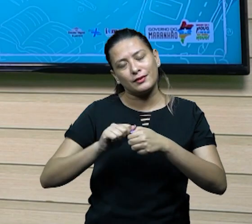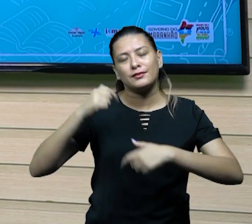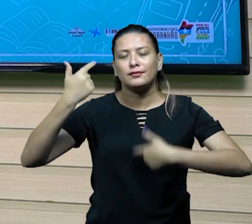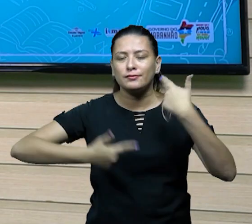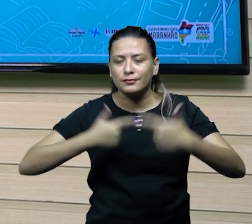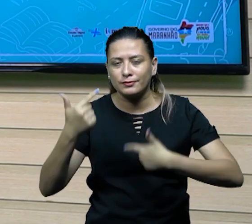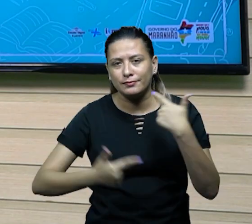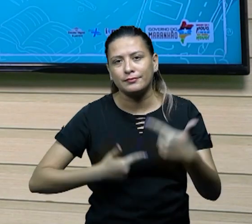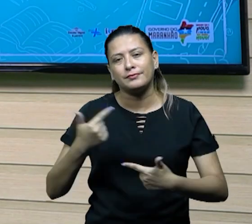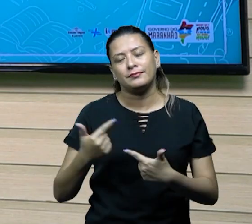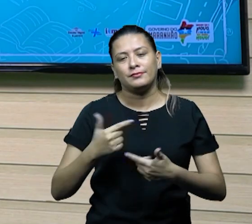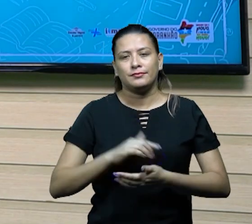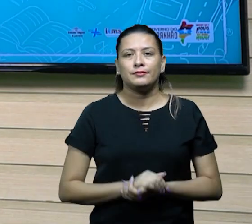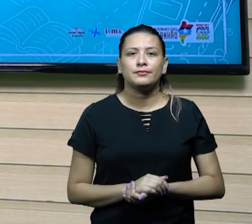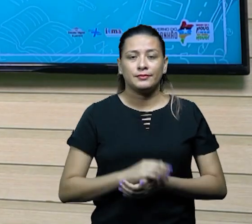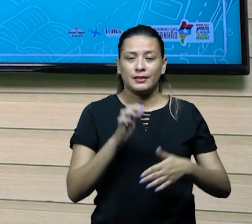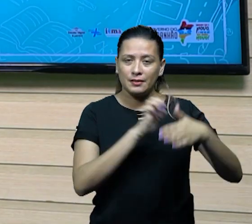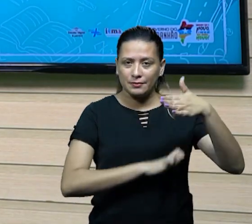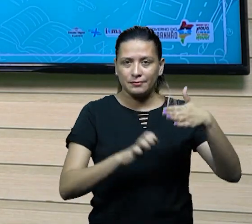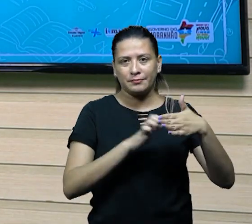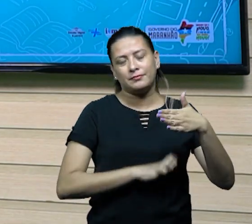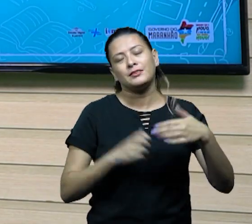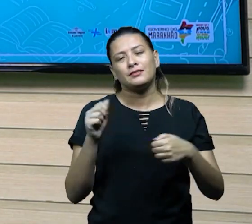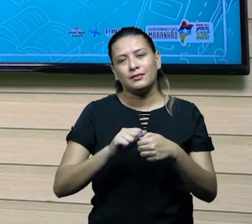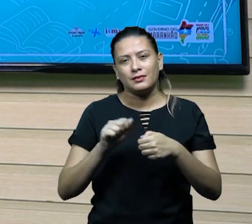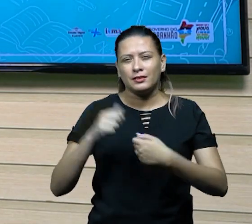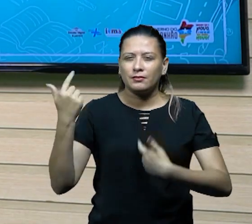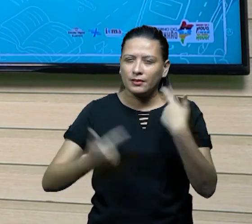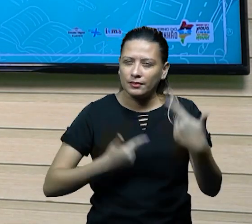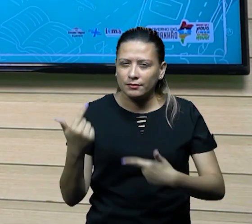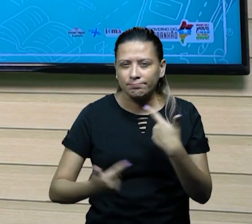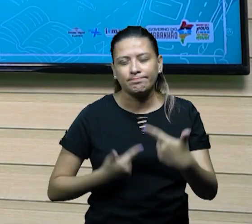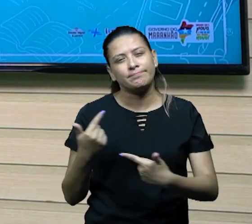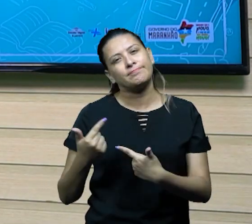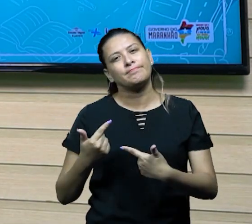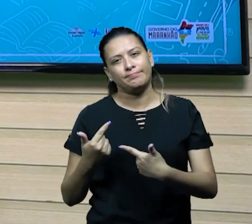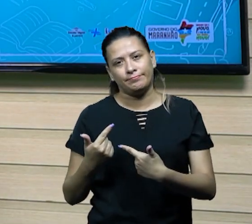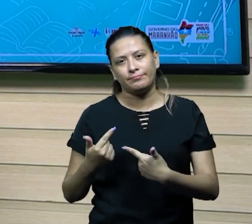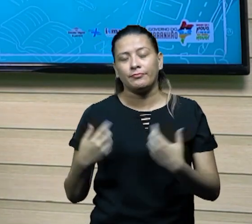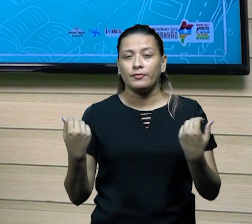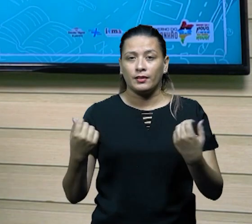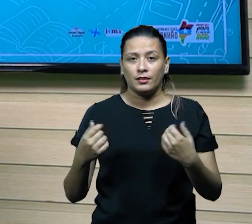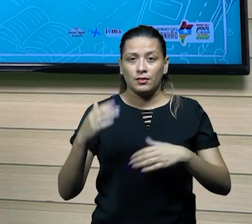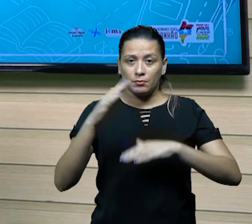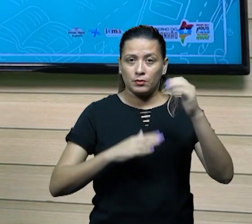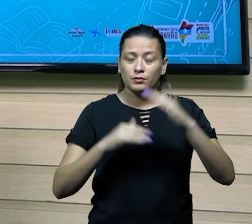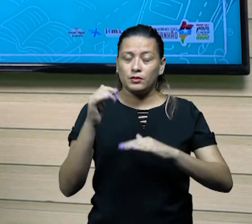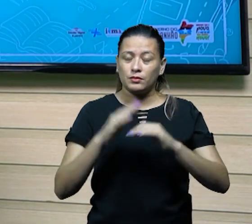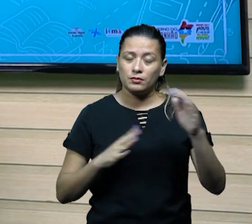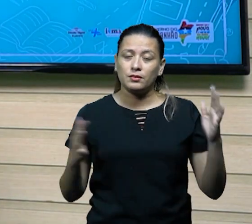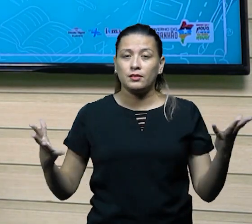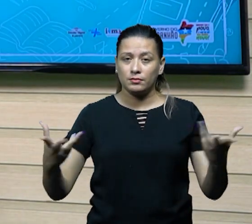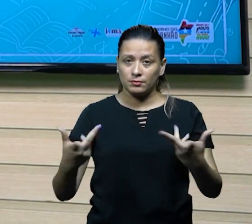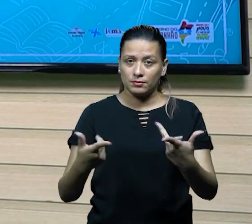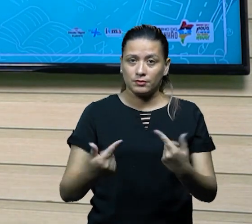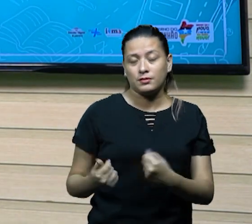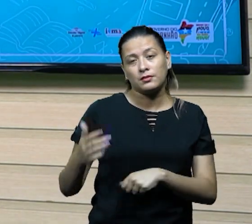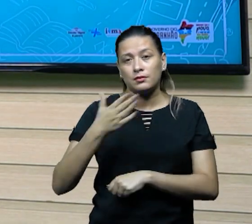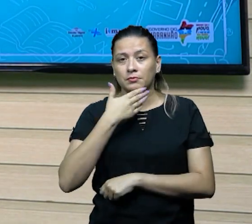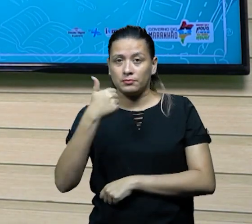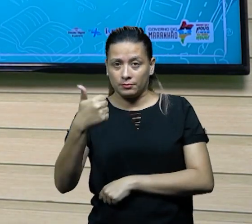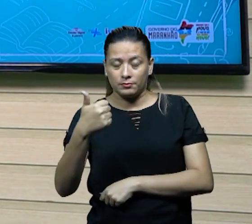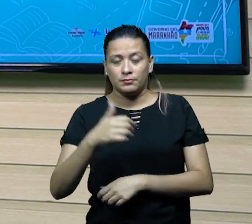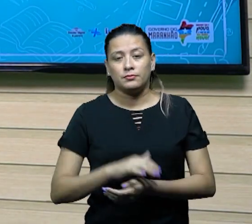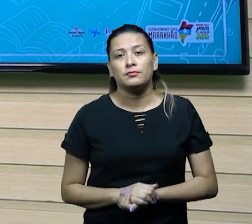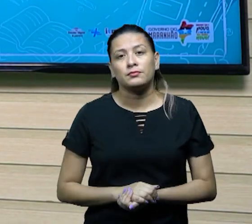Aumento da produtividade. A empresa vai produzir muito mais, seus funcionários vão estar melhores capacitados,